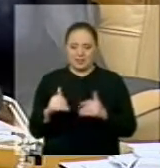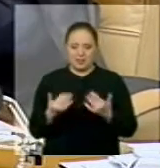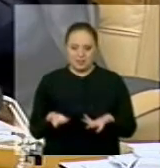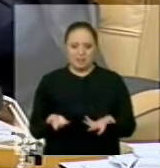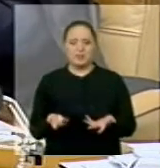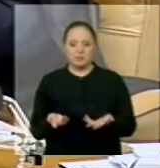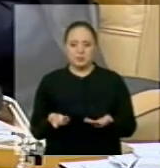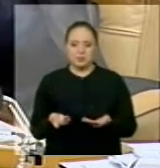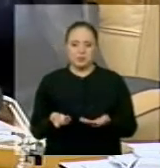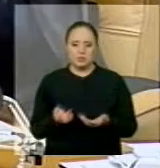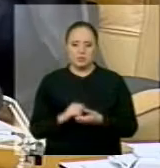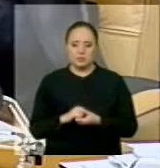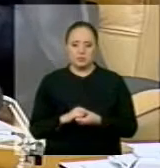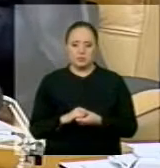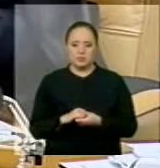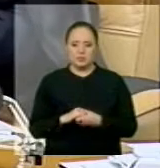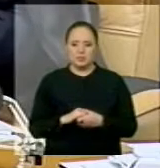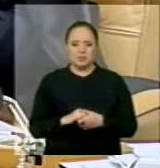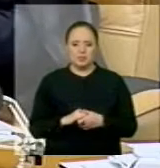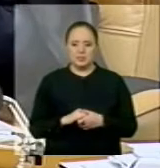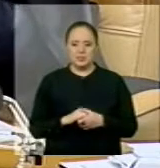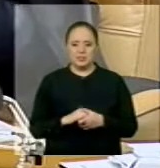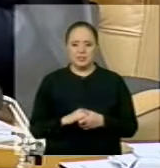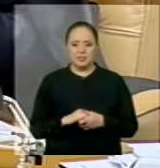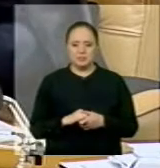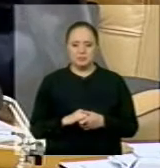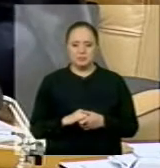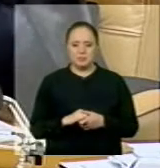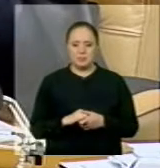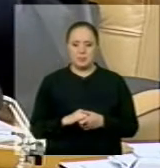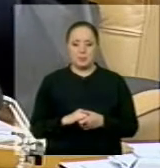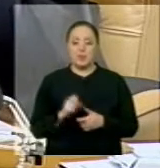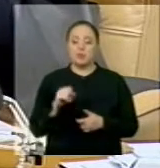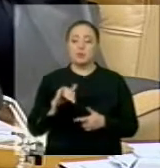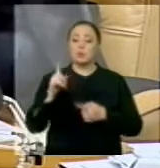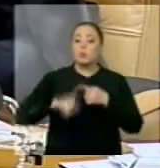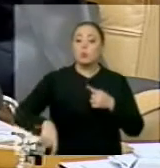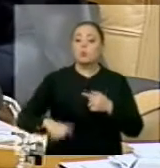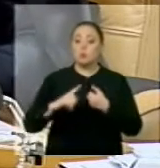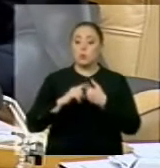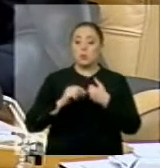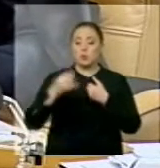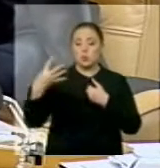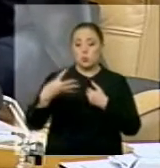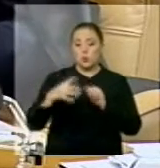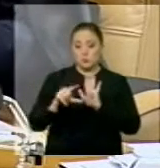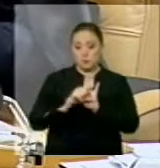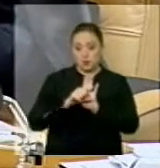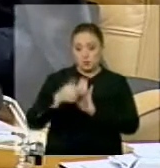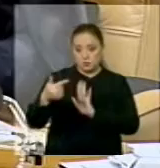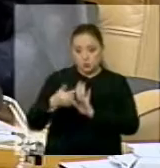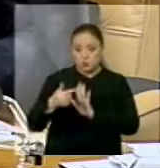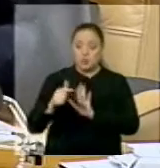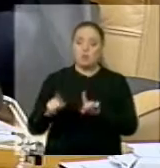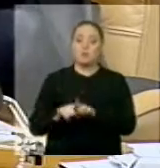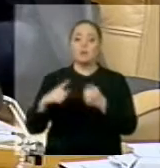Nada obstante, remanesce como objeto dessa demanda a impugnação ao artigo 4º, parágrafo 2º, e ao